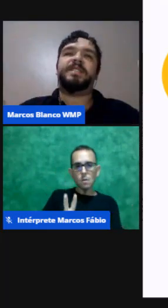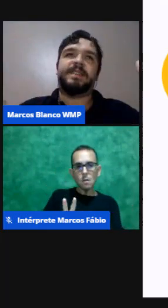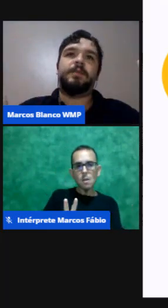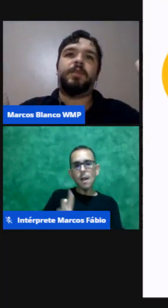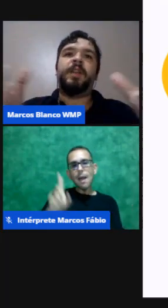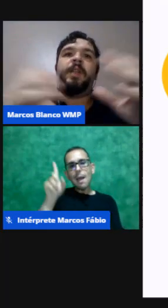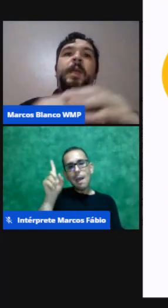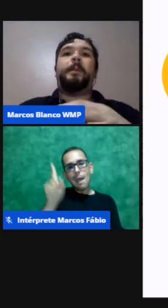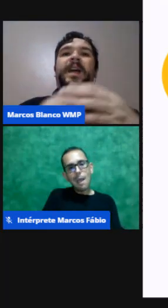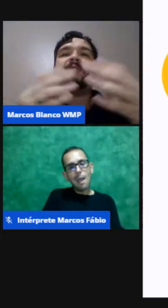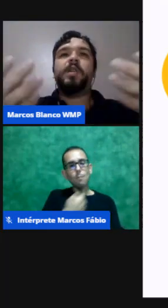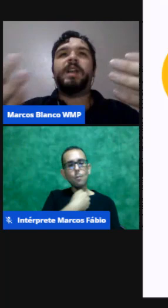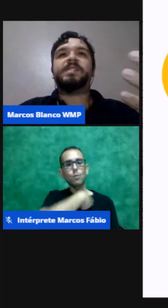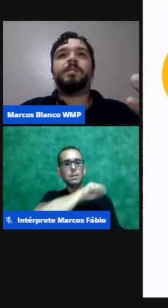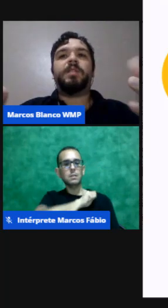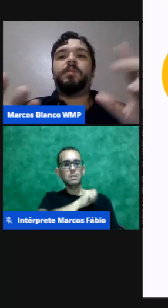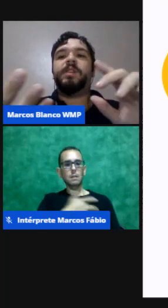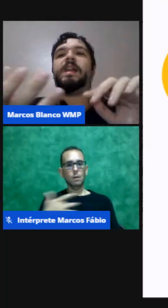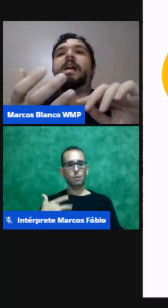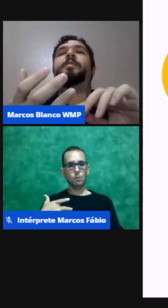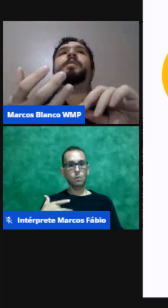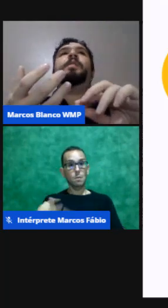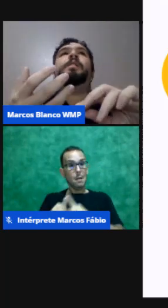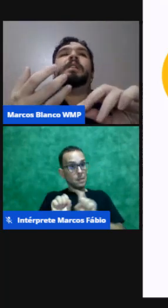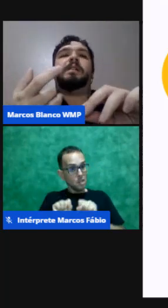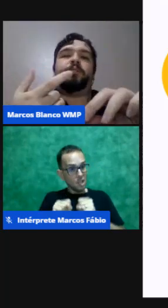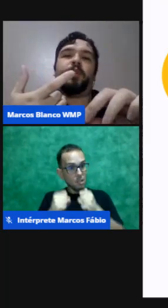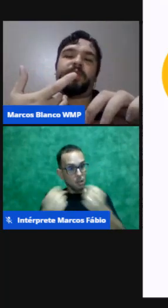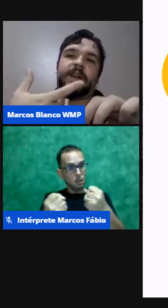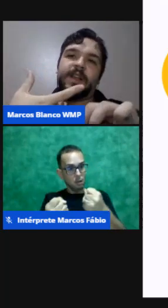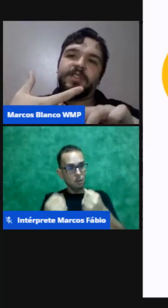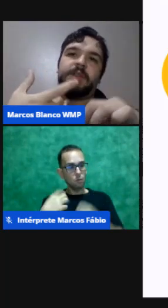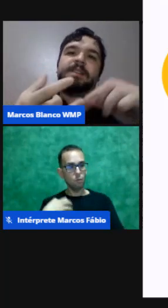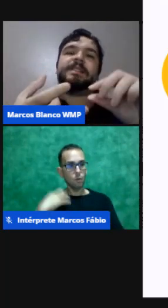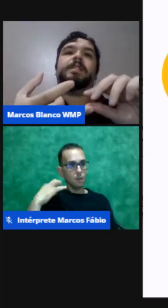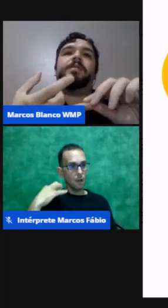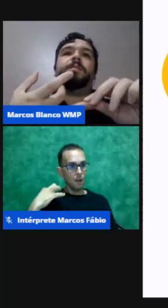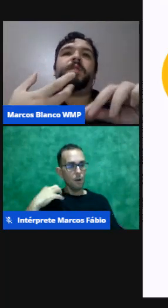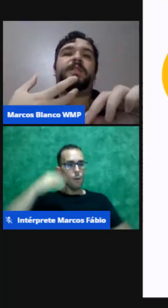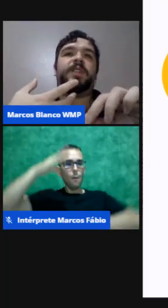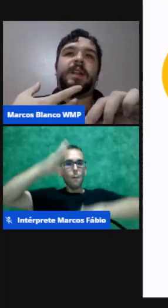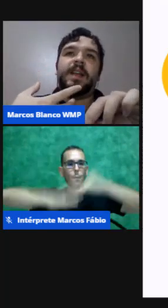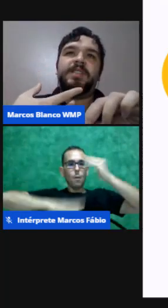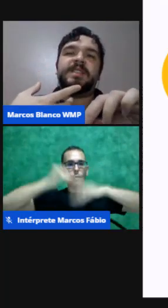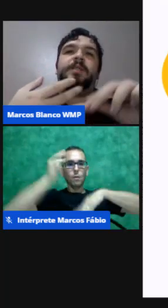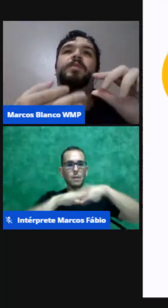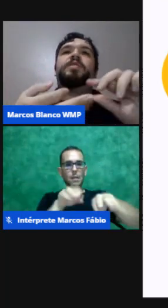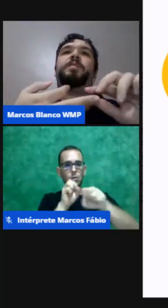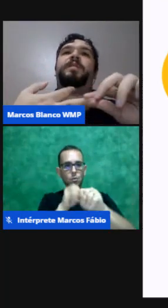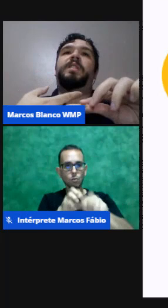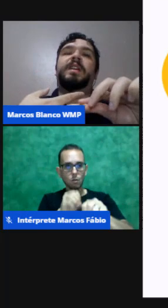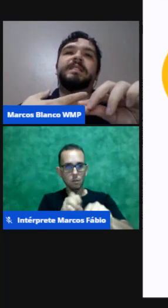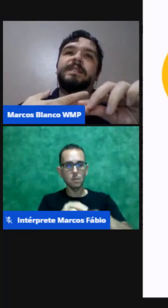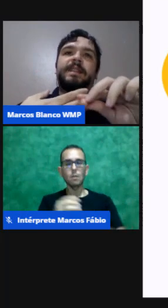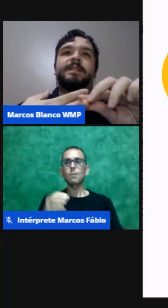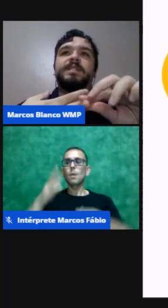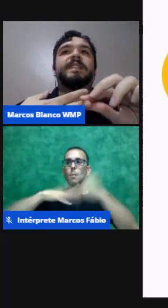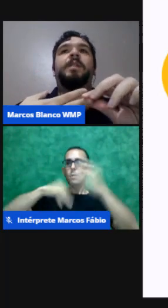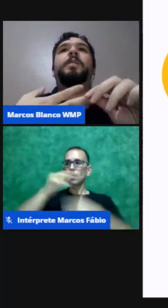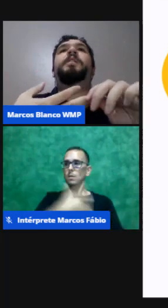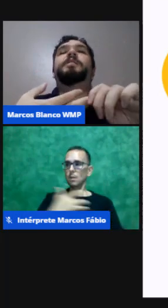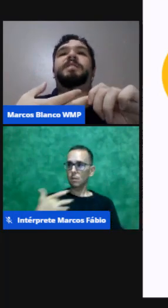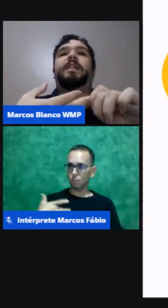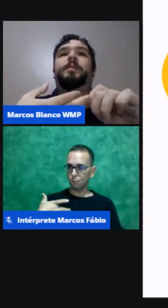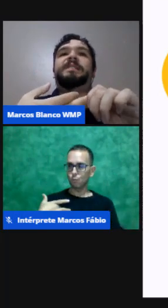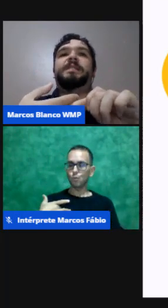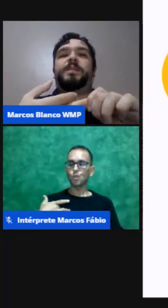feitos pelos agentes de saúde. Mas no engajamento comunitário, profissionais de educação, profissionais de saúde, profissionais de